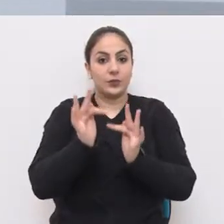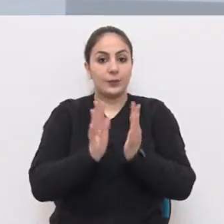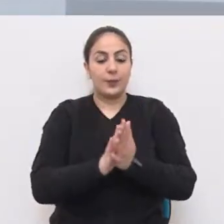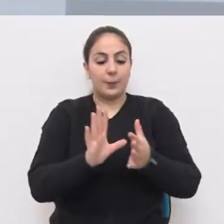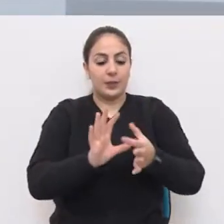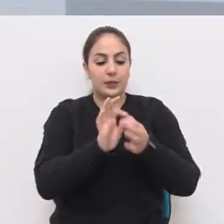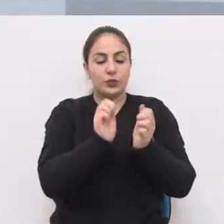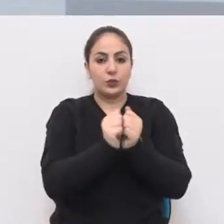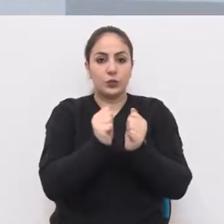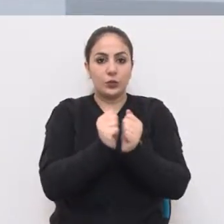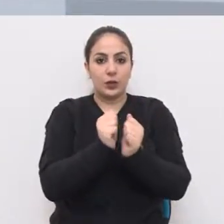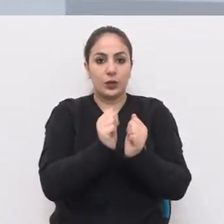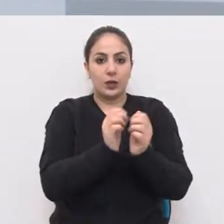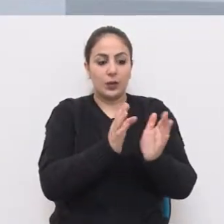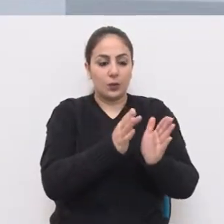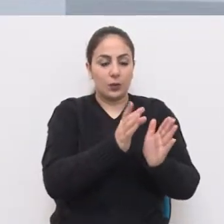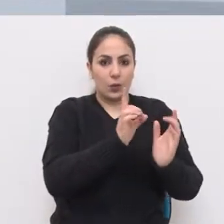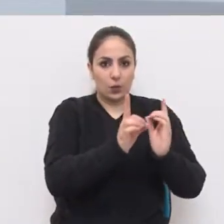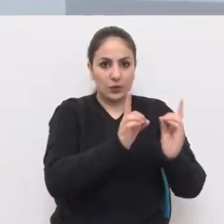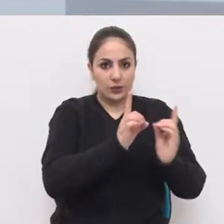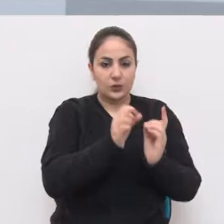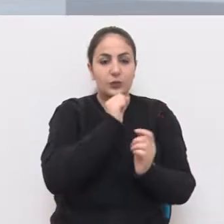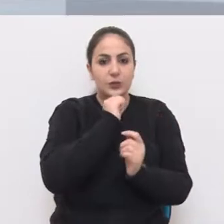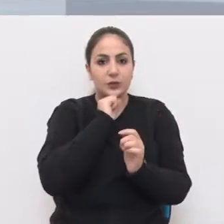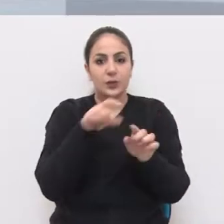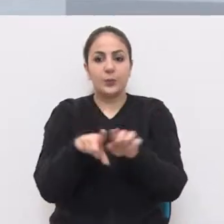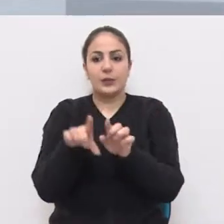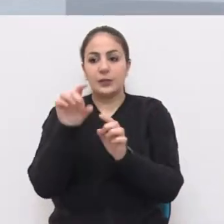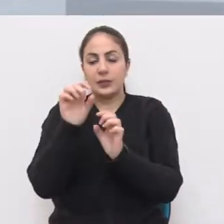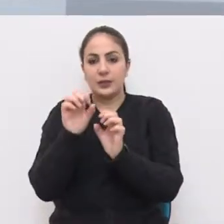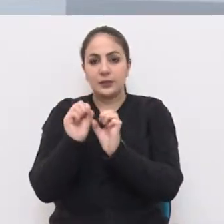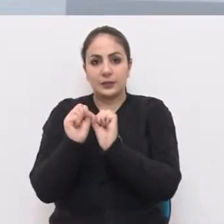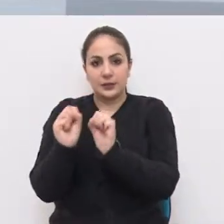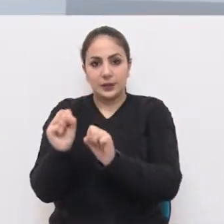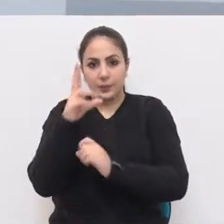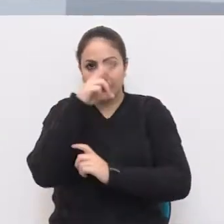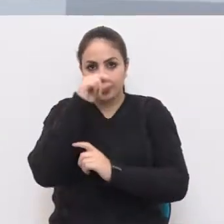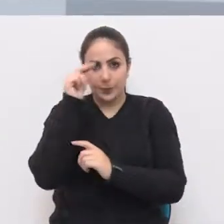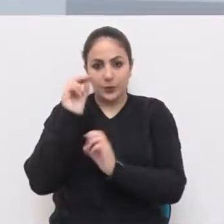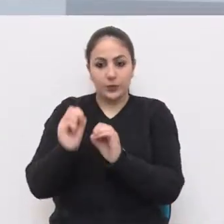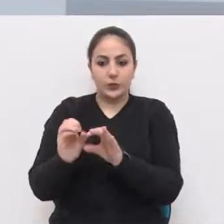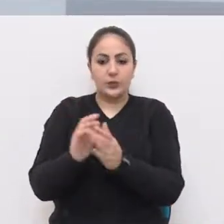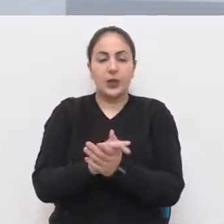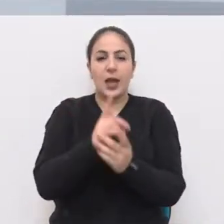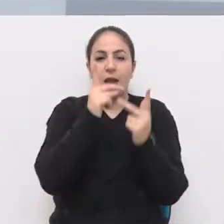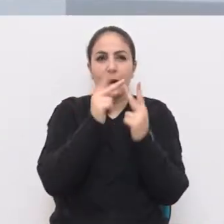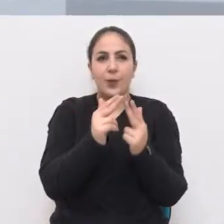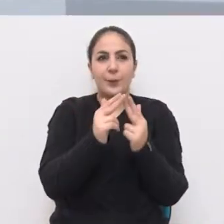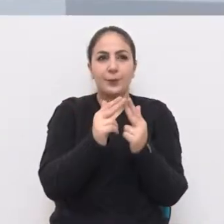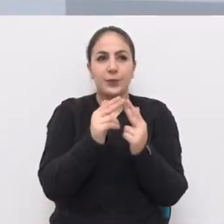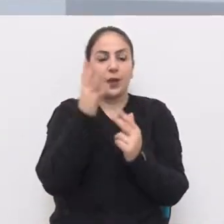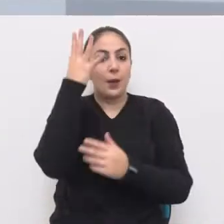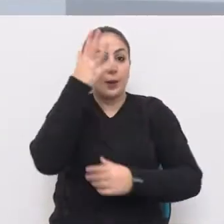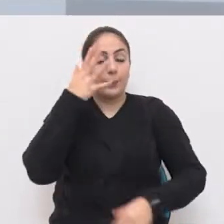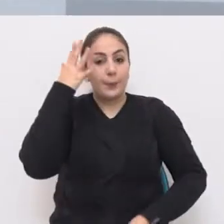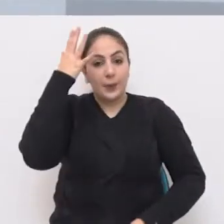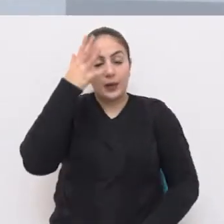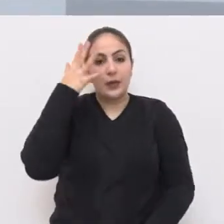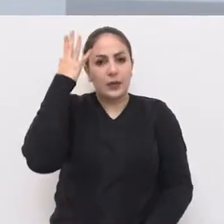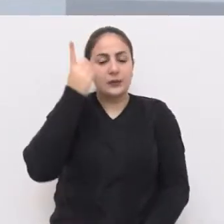a Coordenadoria do Idoso e Secretaria Municipal de Educação, correto? Seriam assim